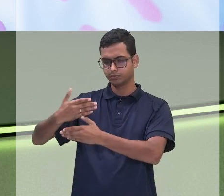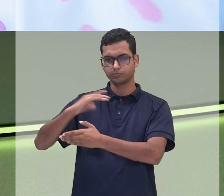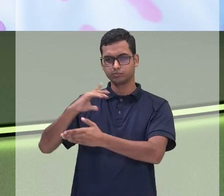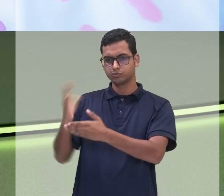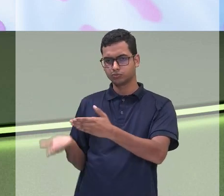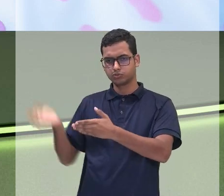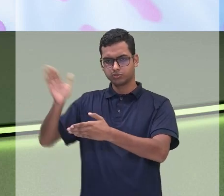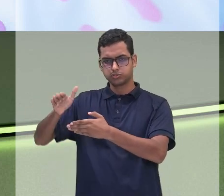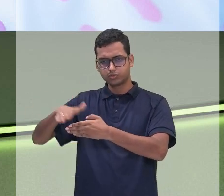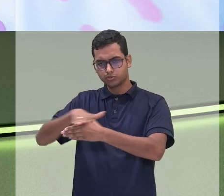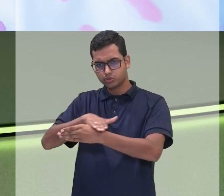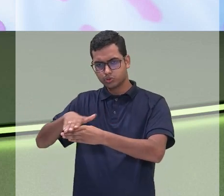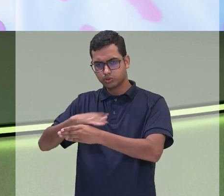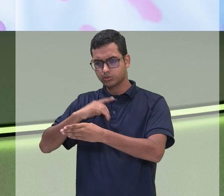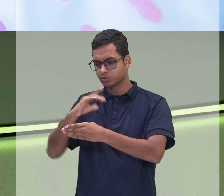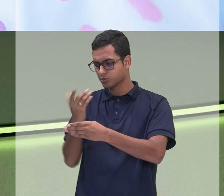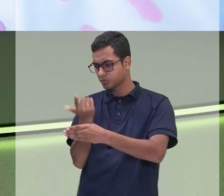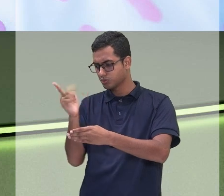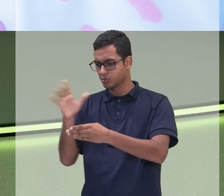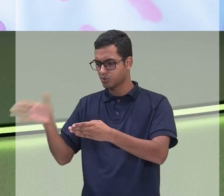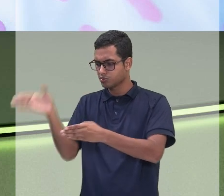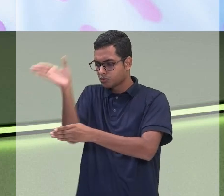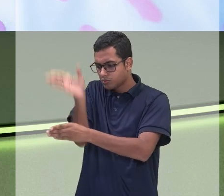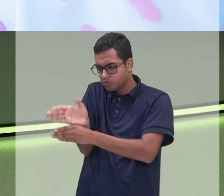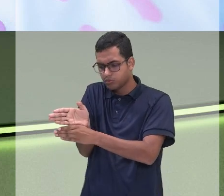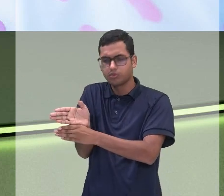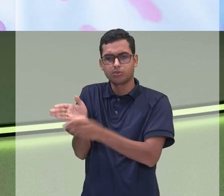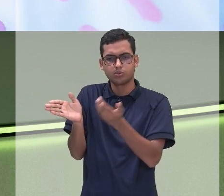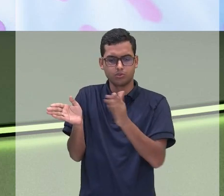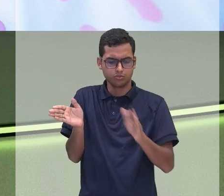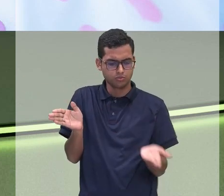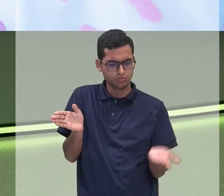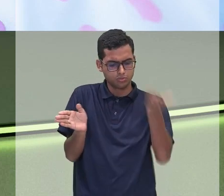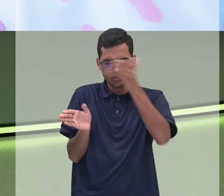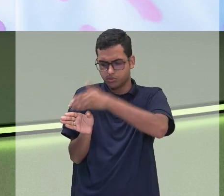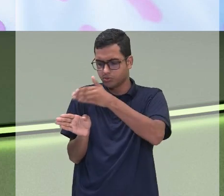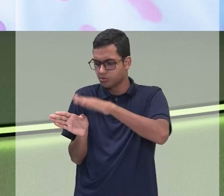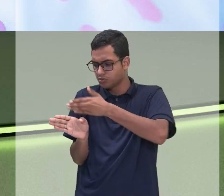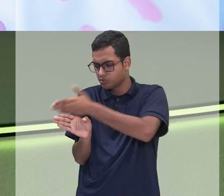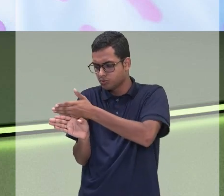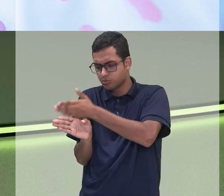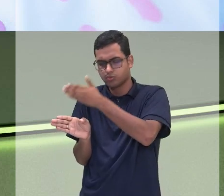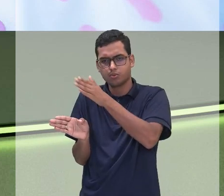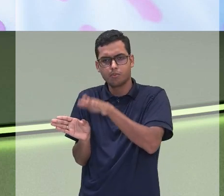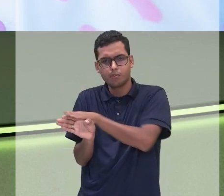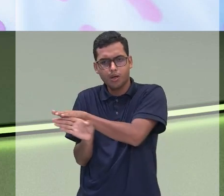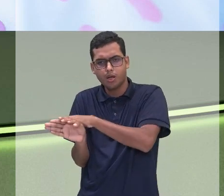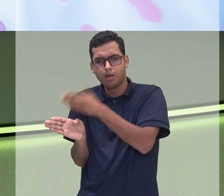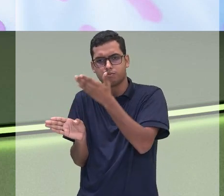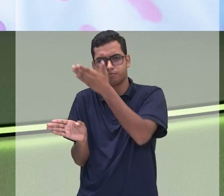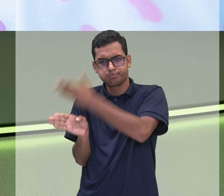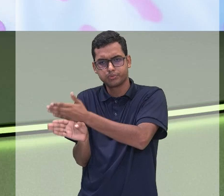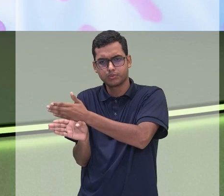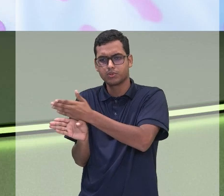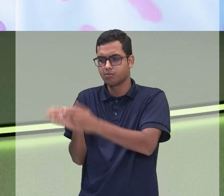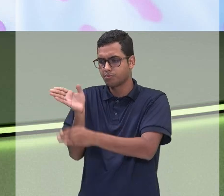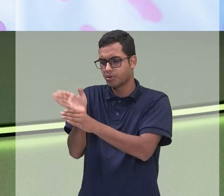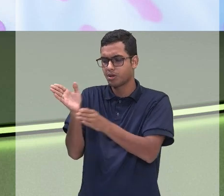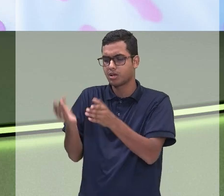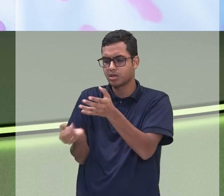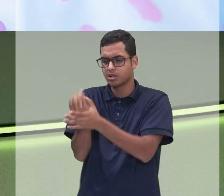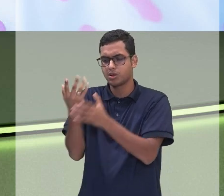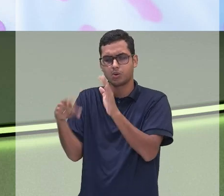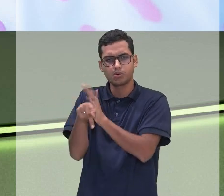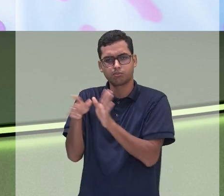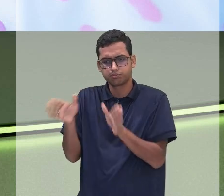cimento, vou colocar um tijolo do lado do outro e vou construir um cômodo, vou construir uma sala, por exemplo. Essa sala é como